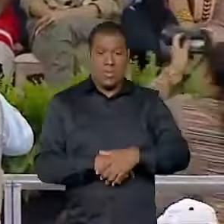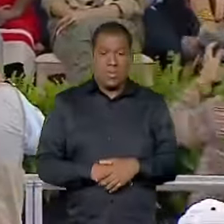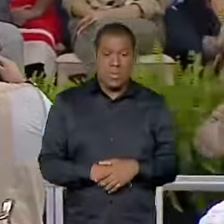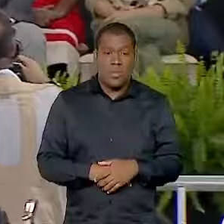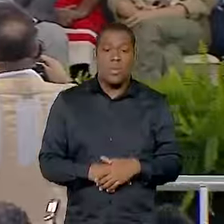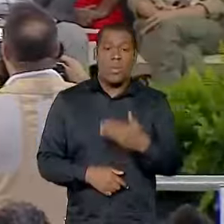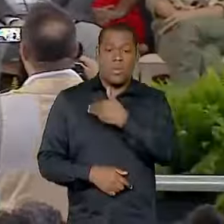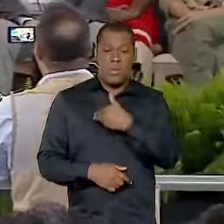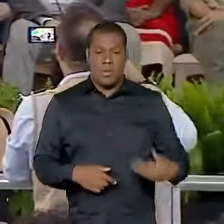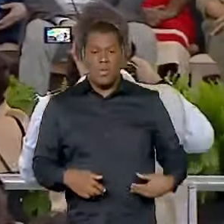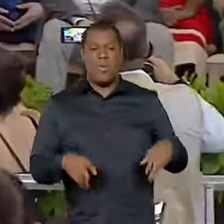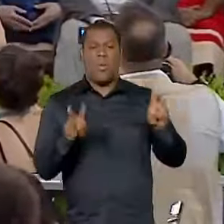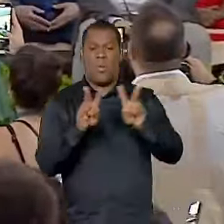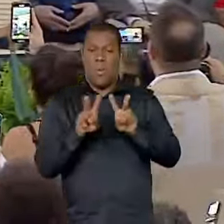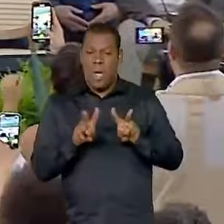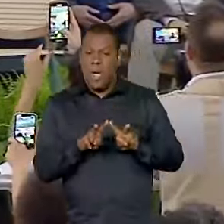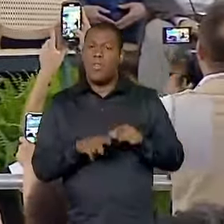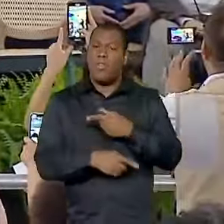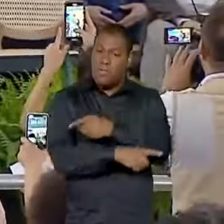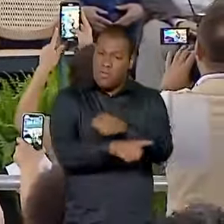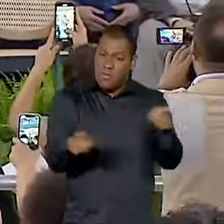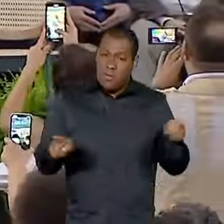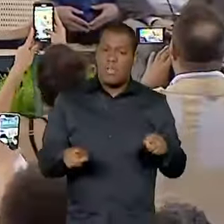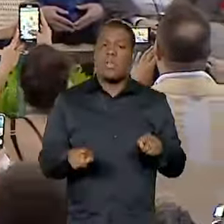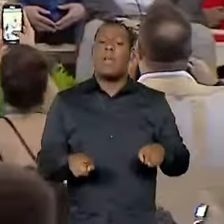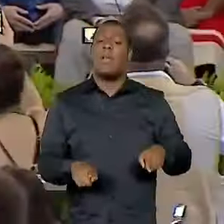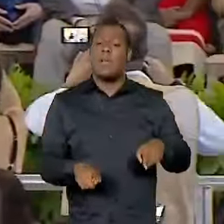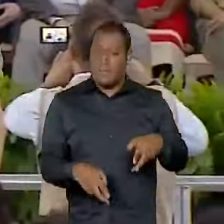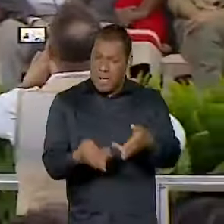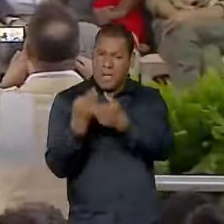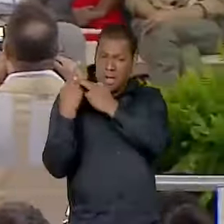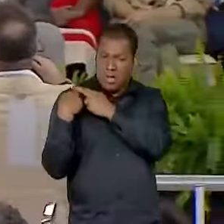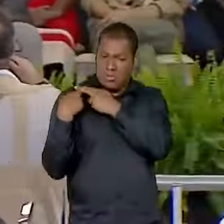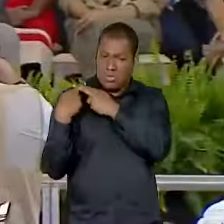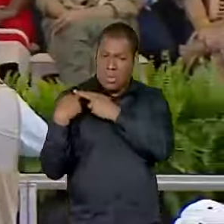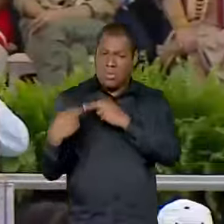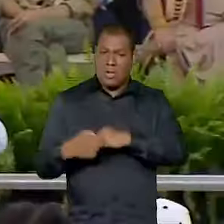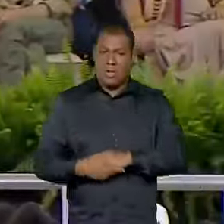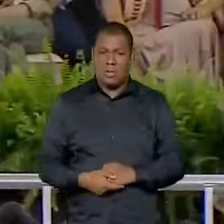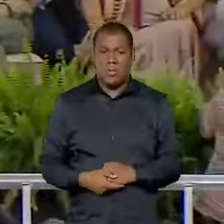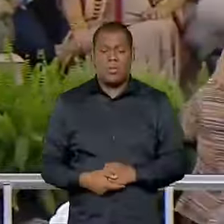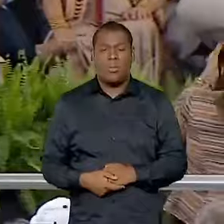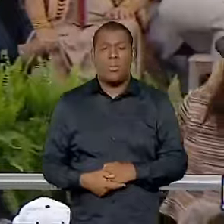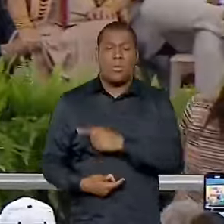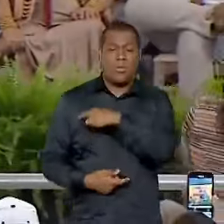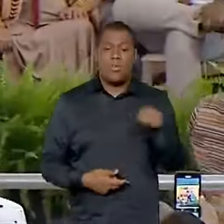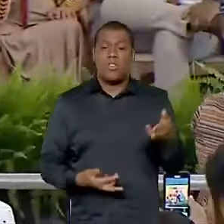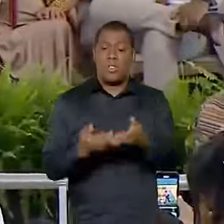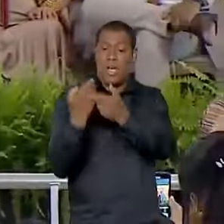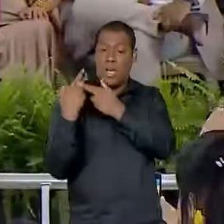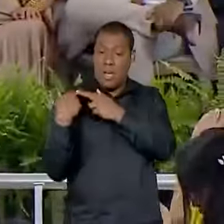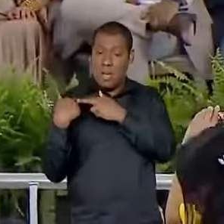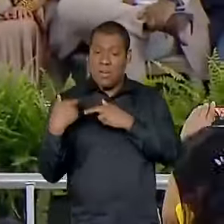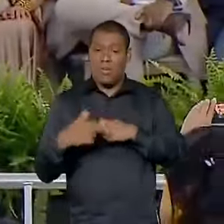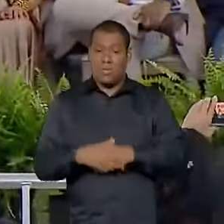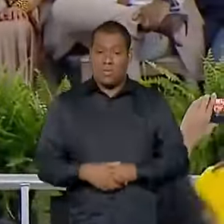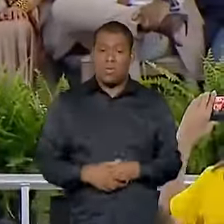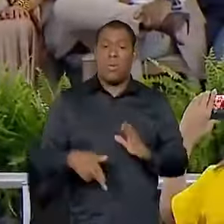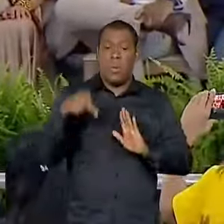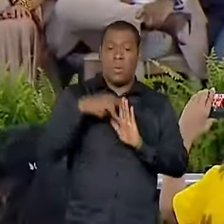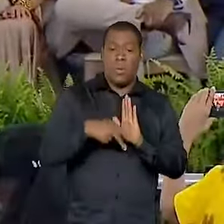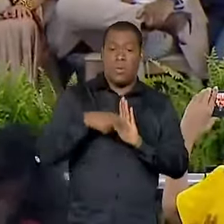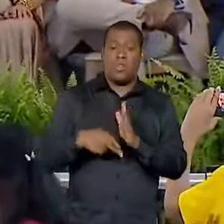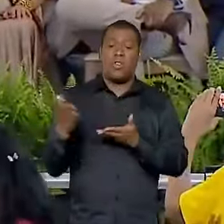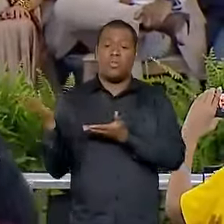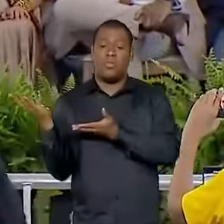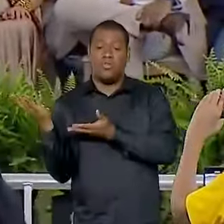do Wellington, todo mundo aqui tem a obrigação de colocar esse programa